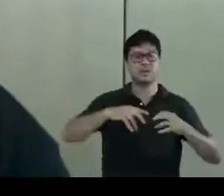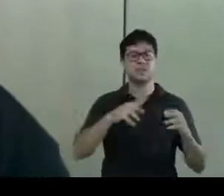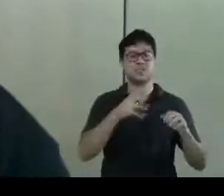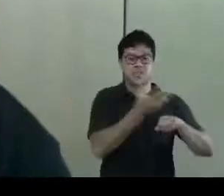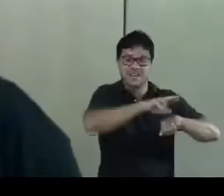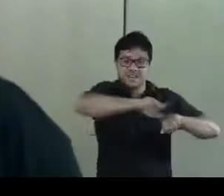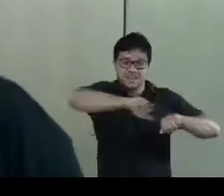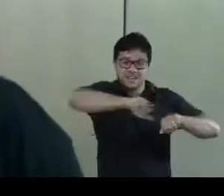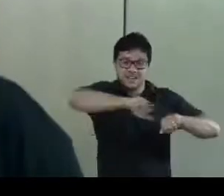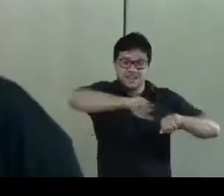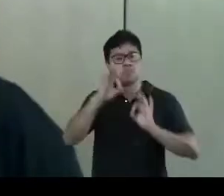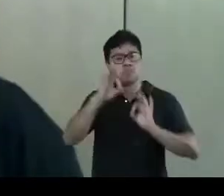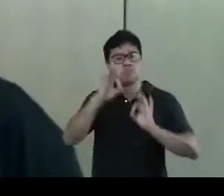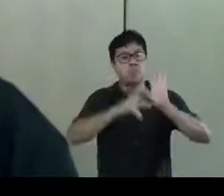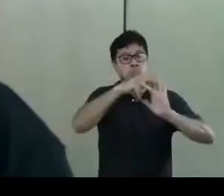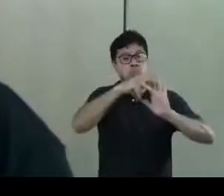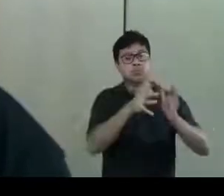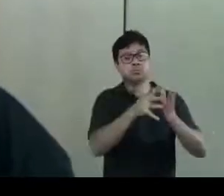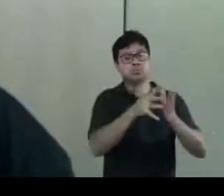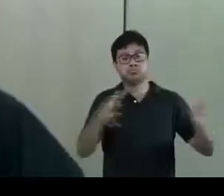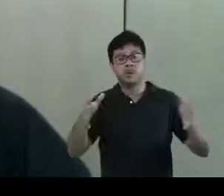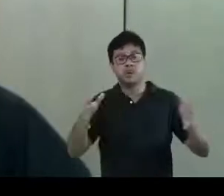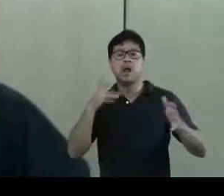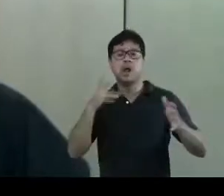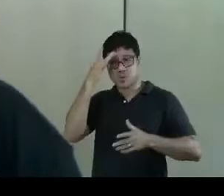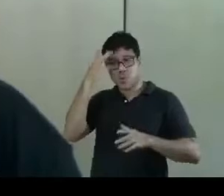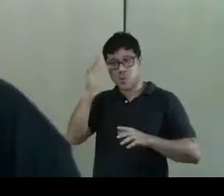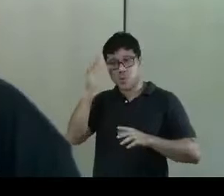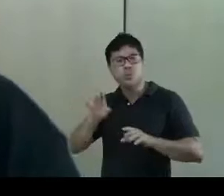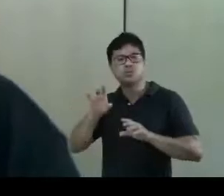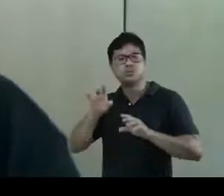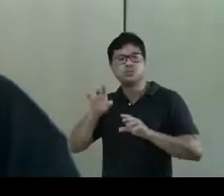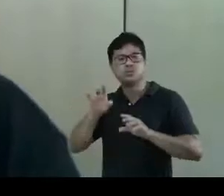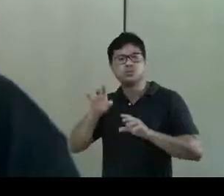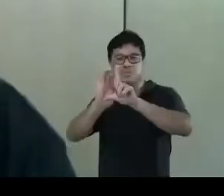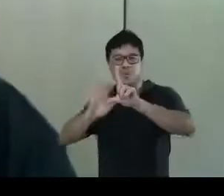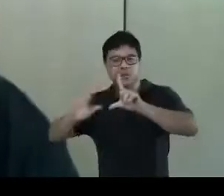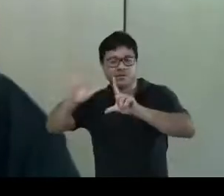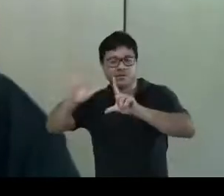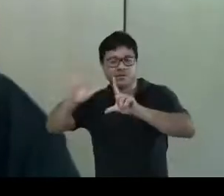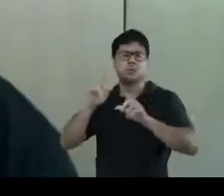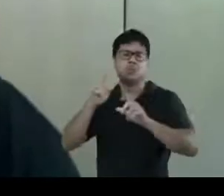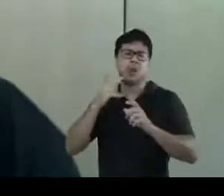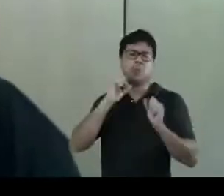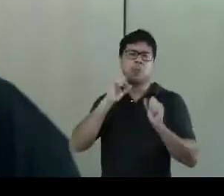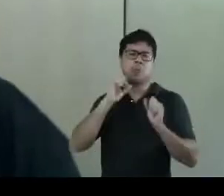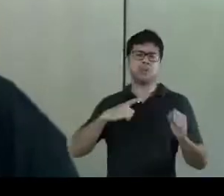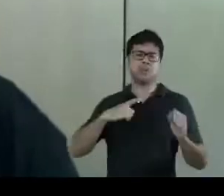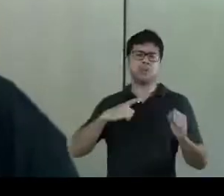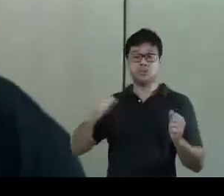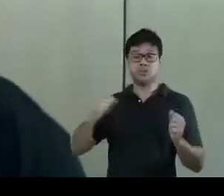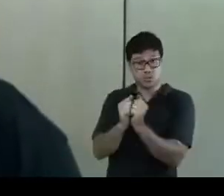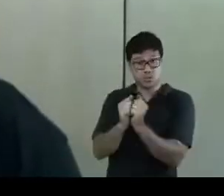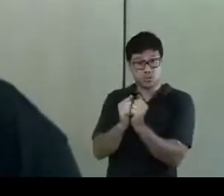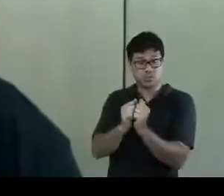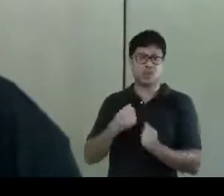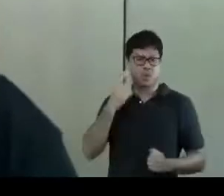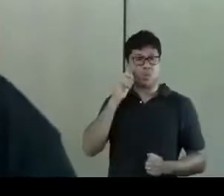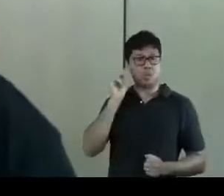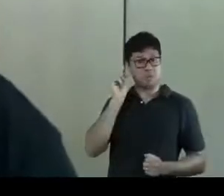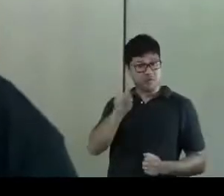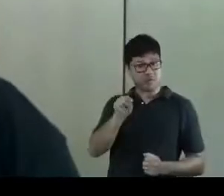projetos, e muitas vezes de grandes projetos em humanidades digitais, que precisam contar sempre e cada vez mais, ao meu